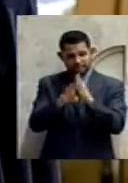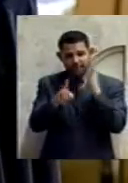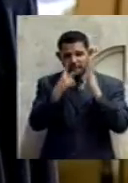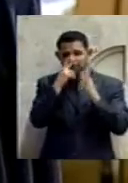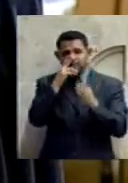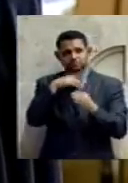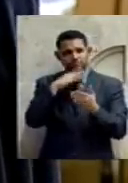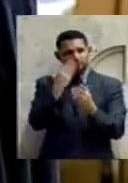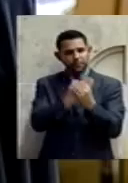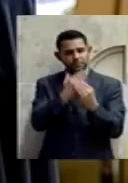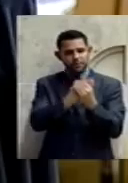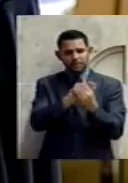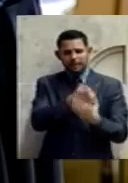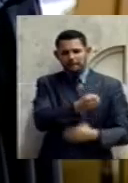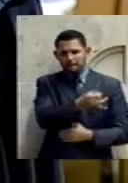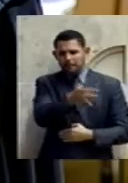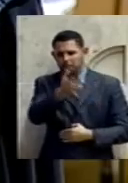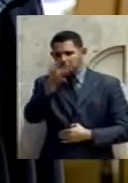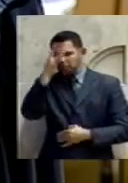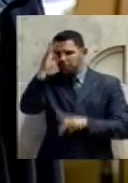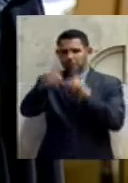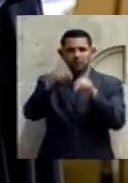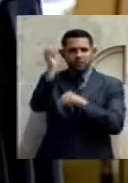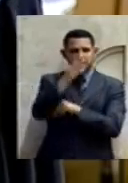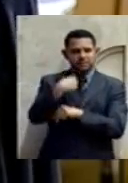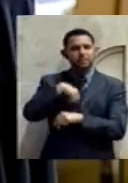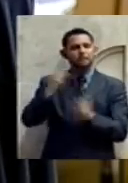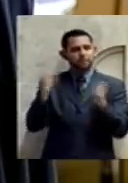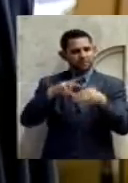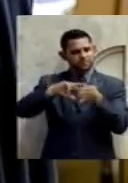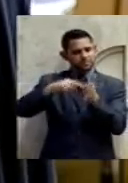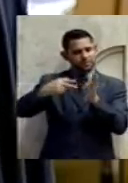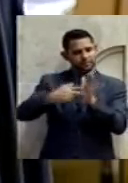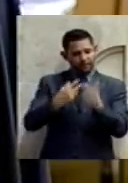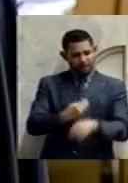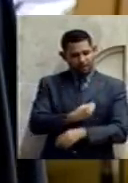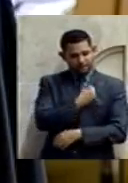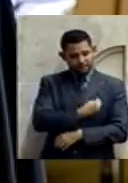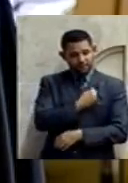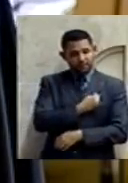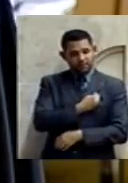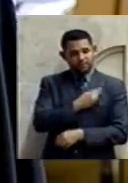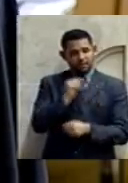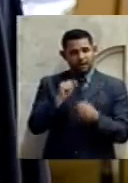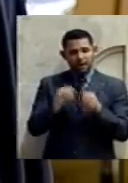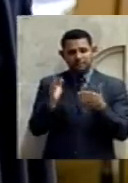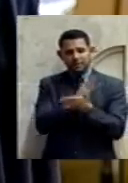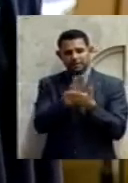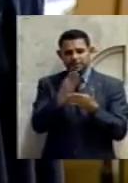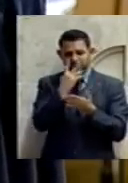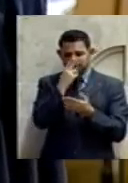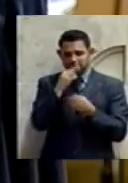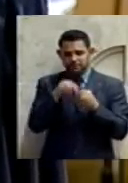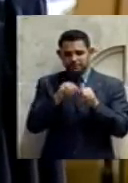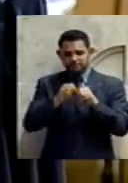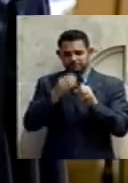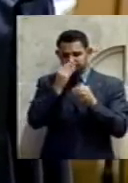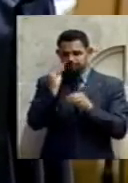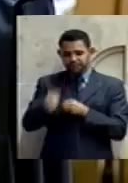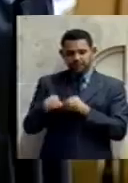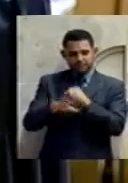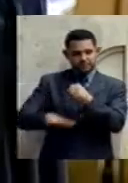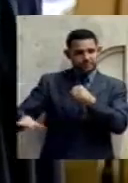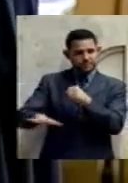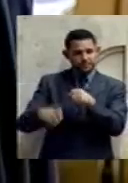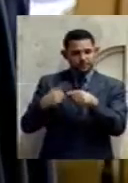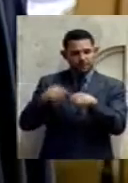para muitos cidadãos, podem significar a vida. As vítimas da exclusão social são geralmente as